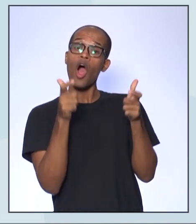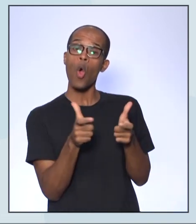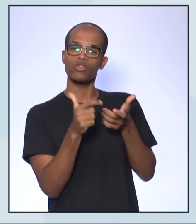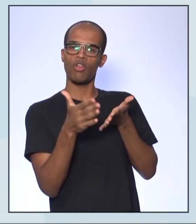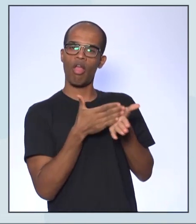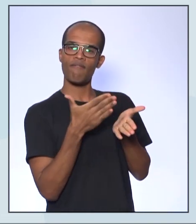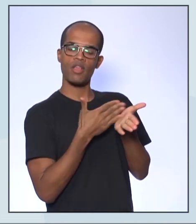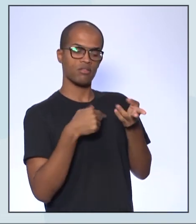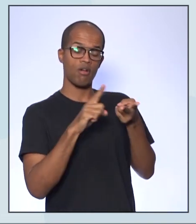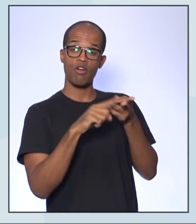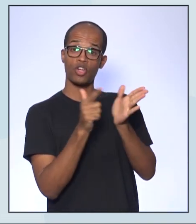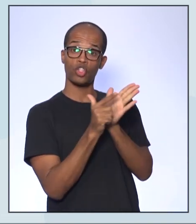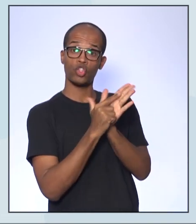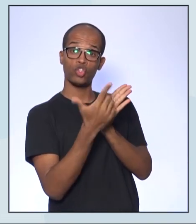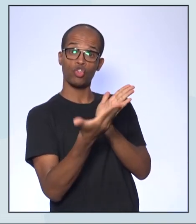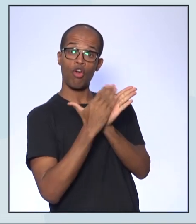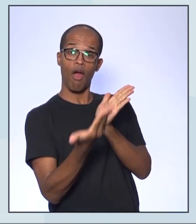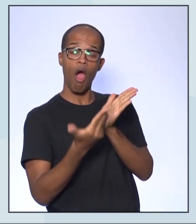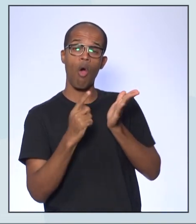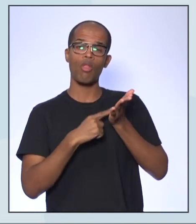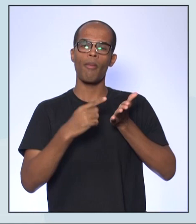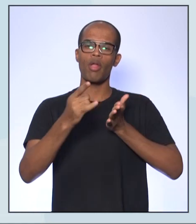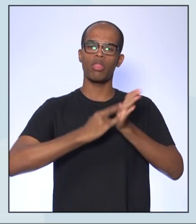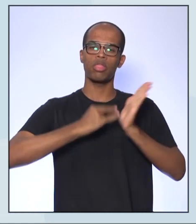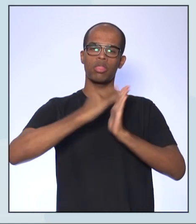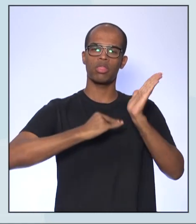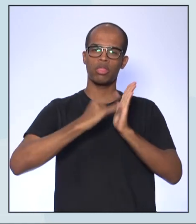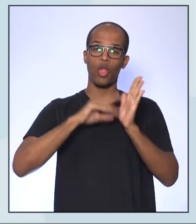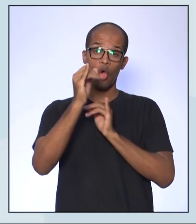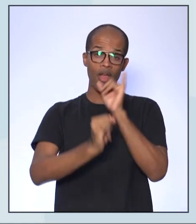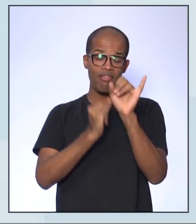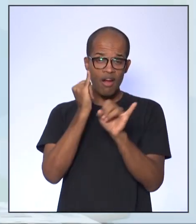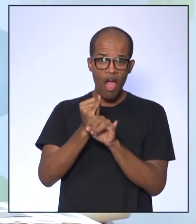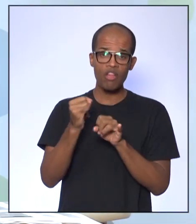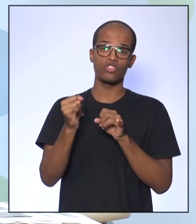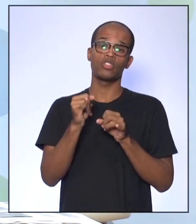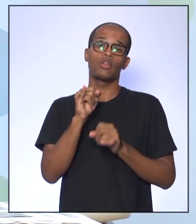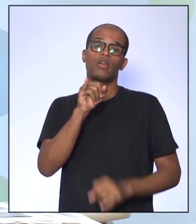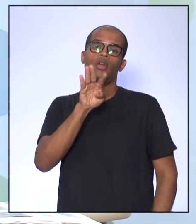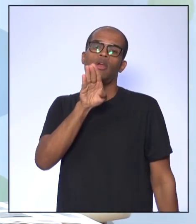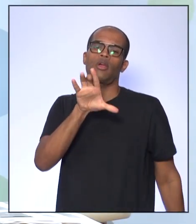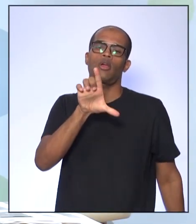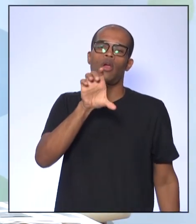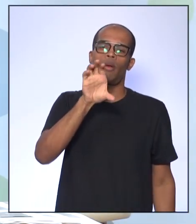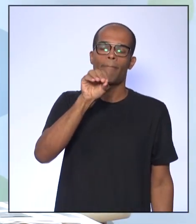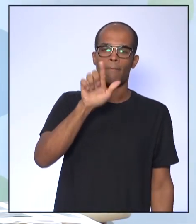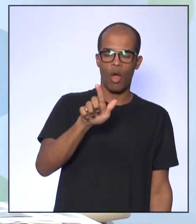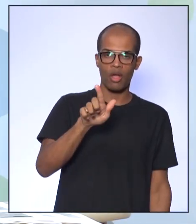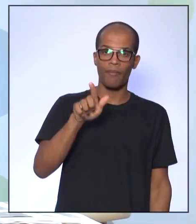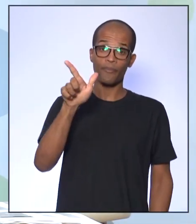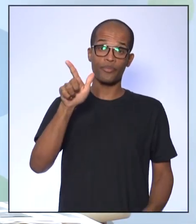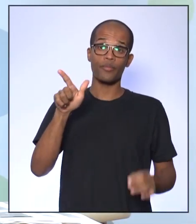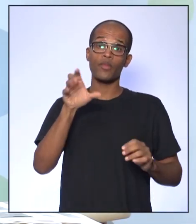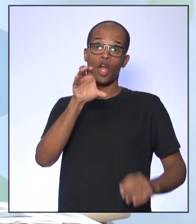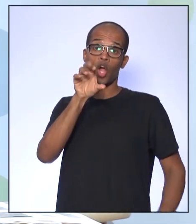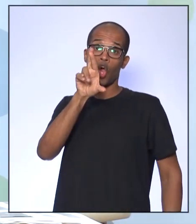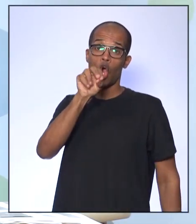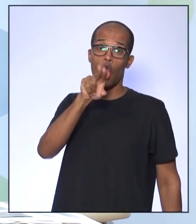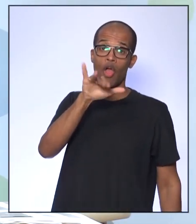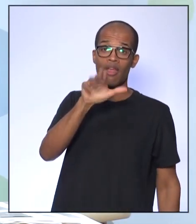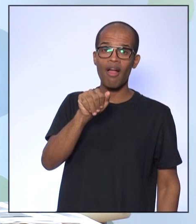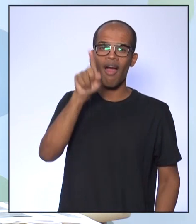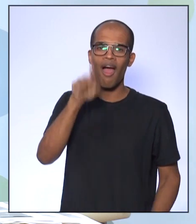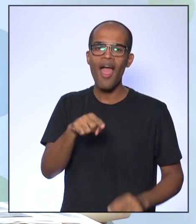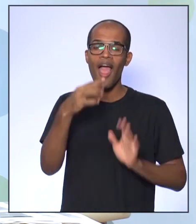revistas, textos impressos, né? Ou em blogs, revistas eletrônicas, por exemplo. Então, uma crônica geralmente é um